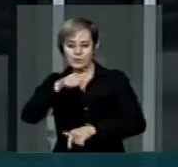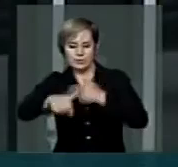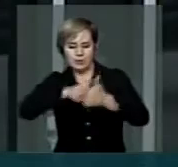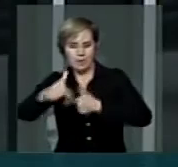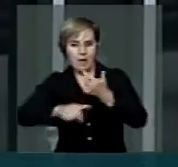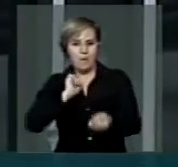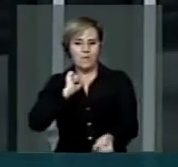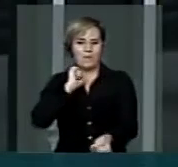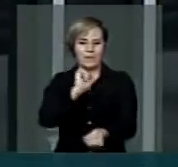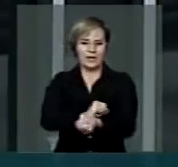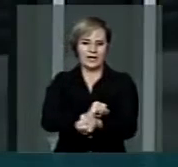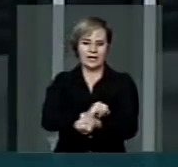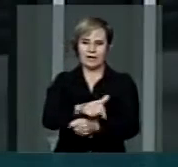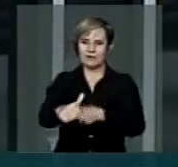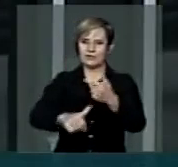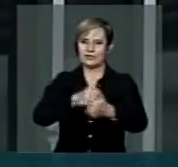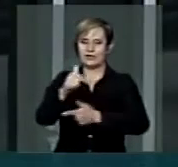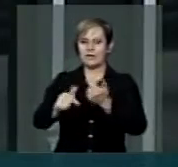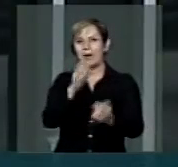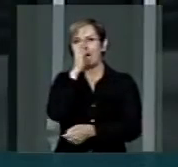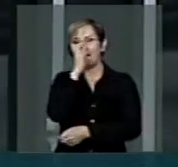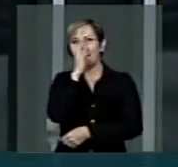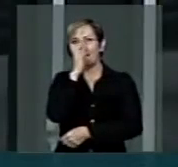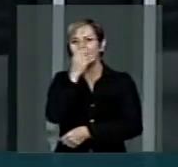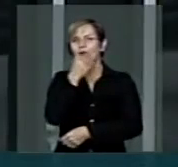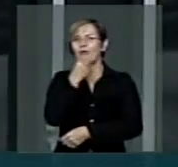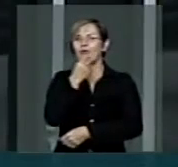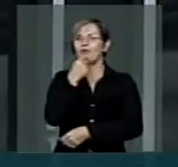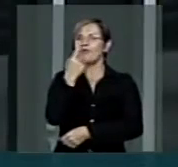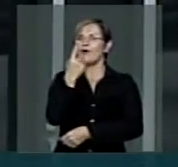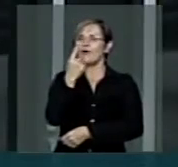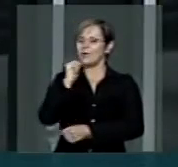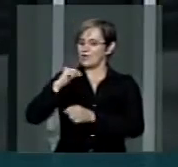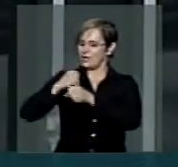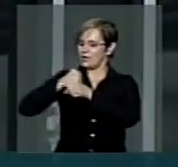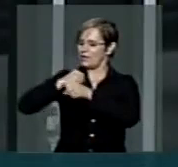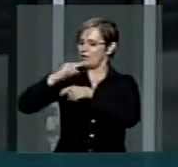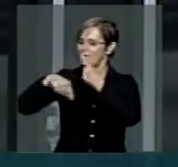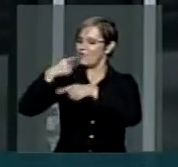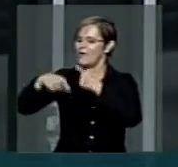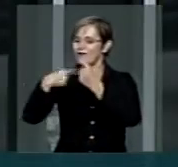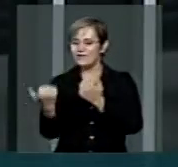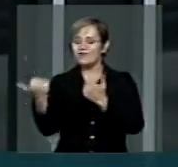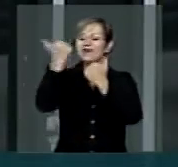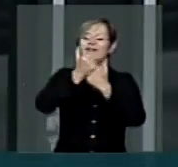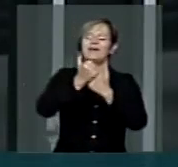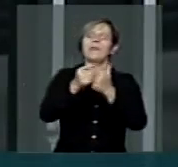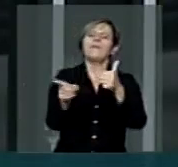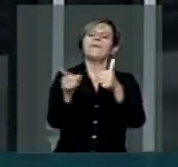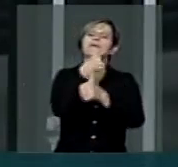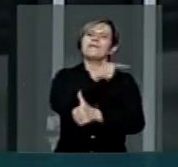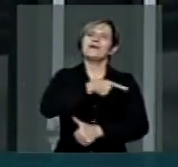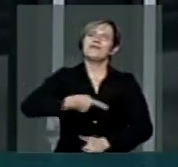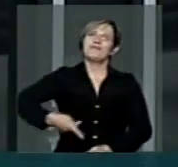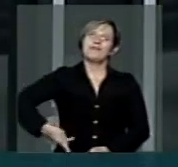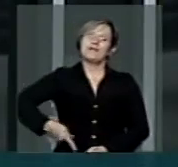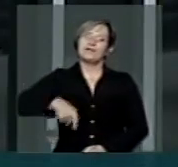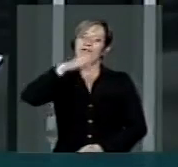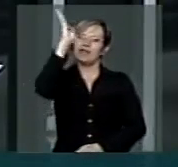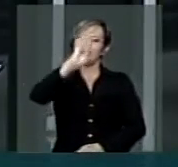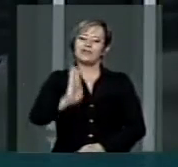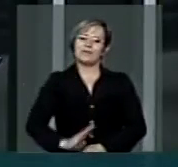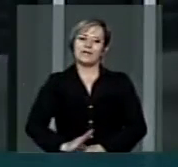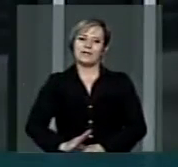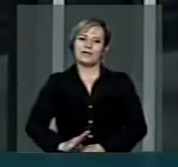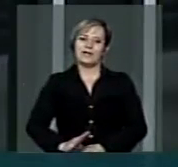trabalhadores pararam para escutar o homem que décadas depois se tornaria o primeiro presidente